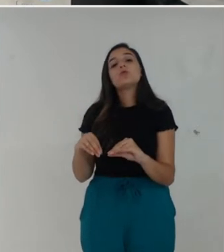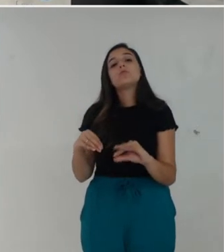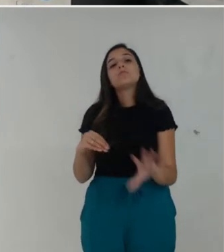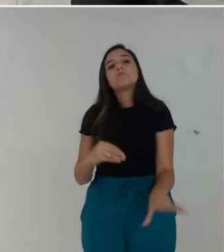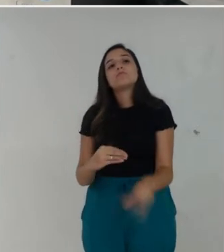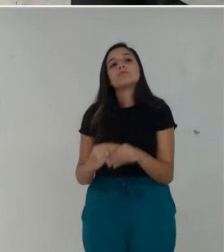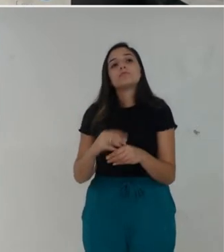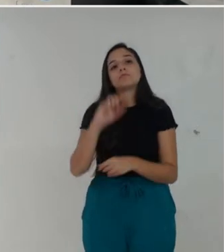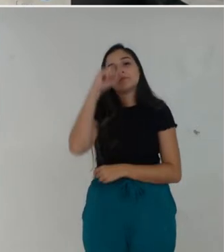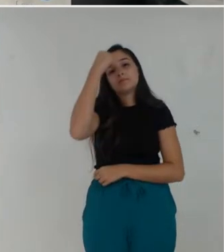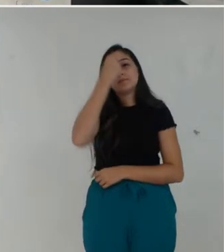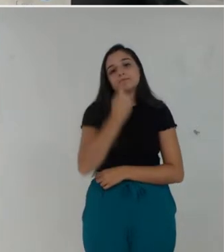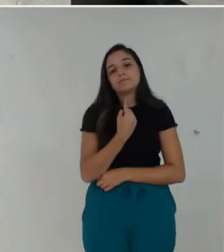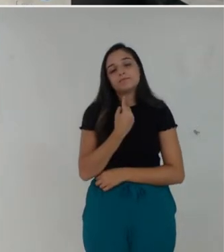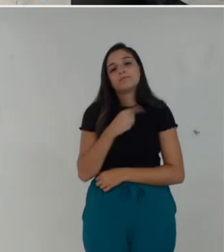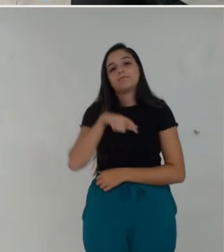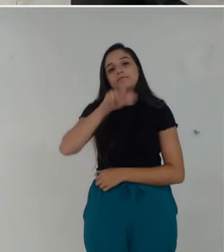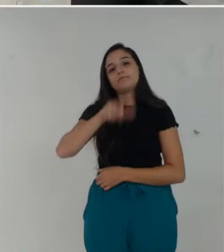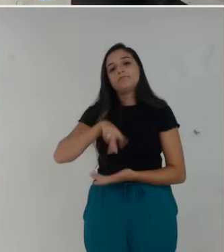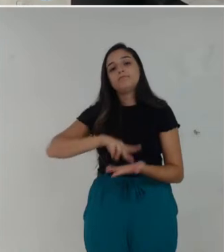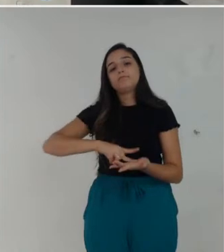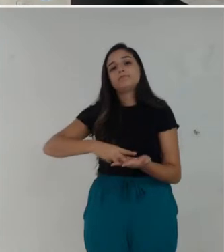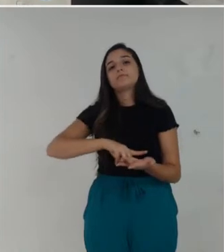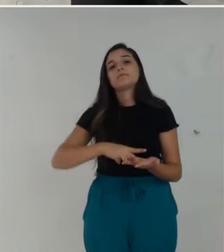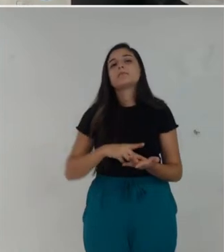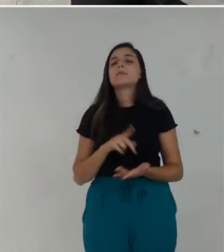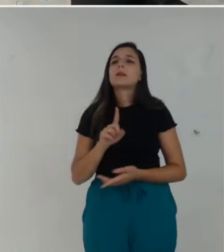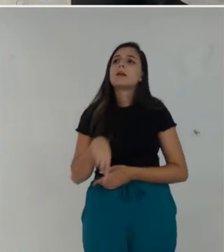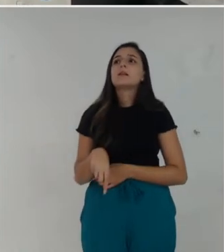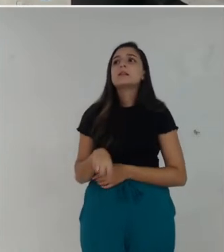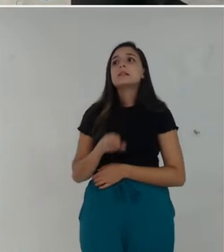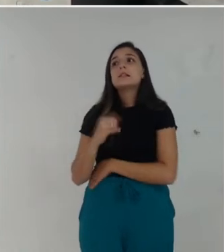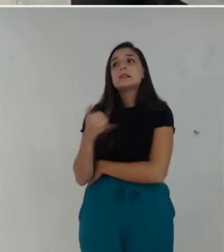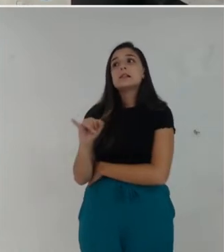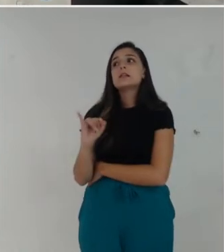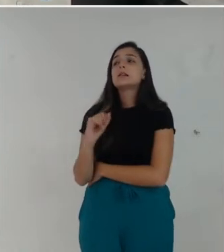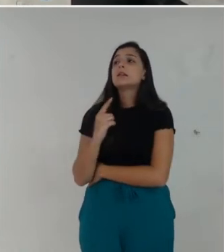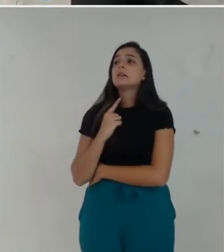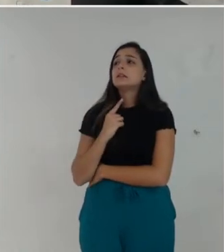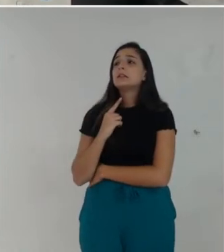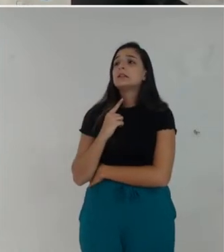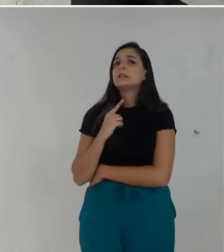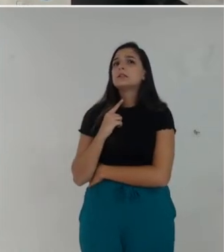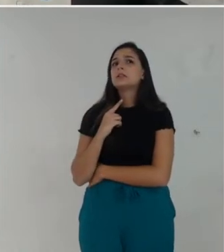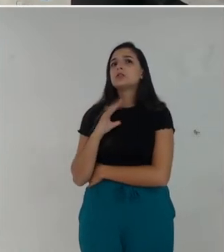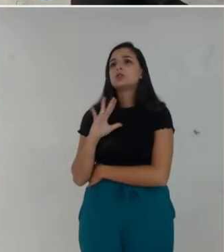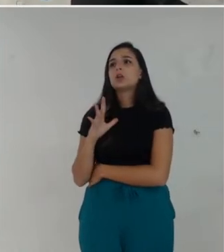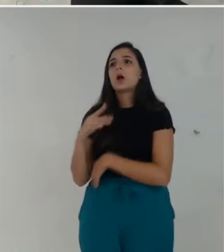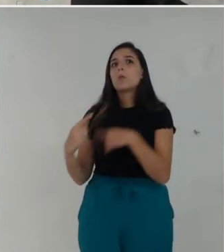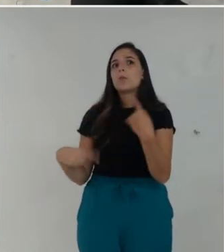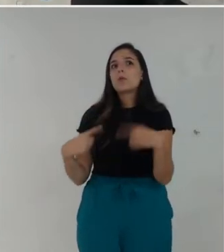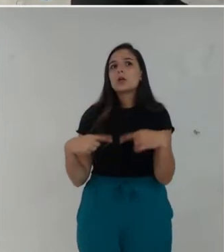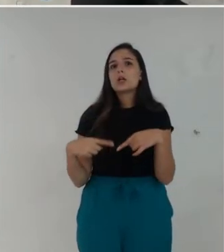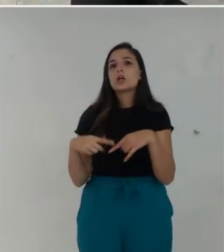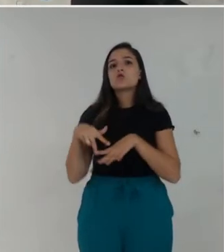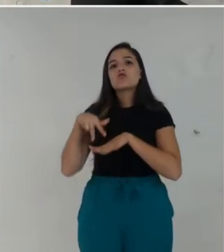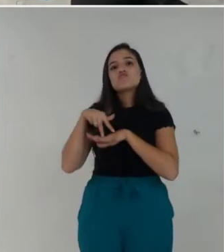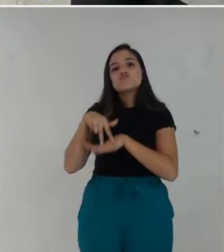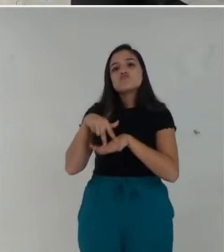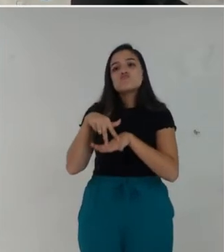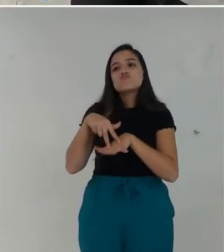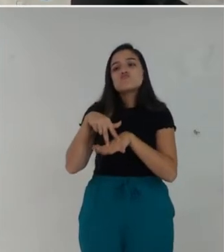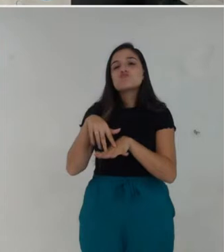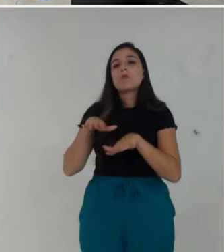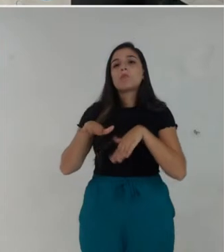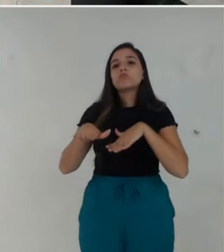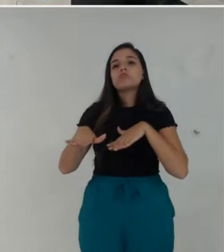tradutores. Se a pessoa é uma pessoa com notório fazer político, militância, por exemplo,